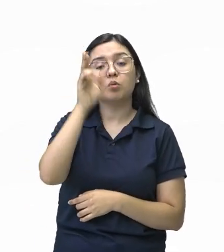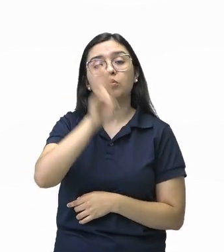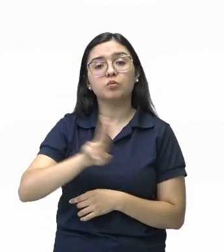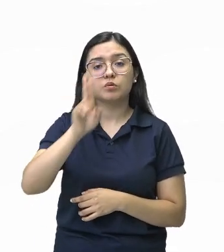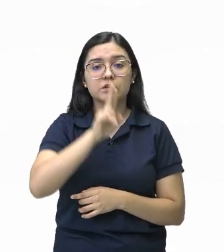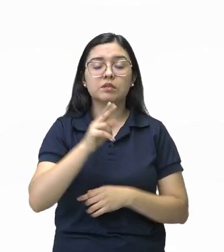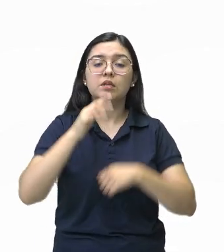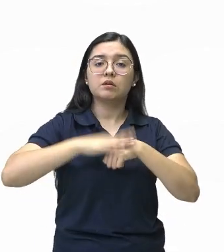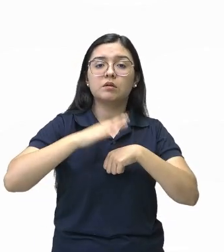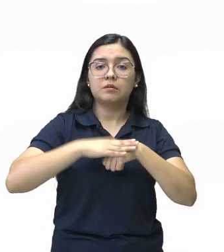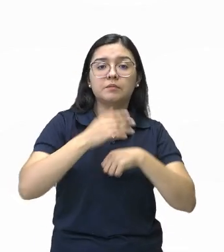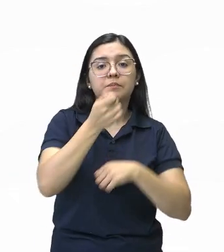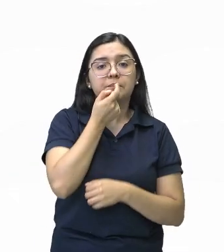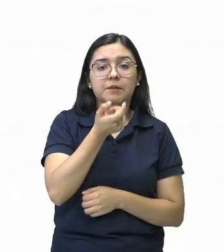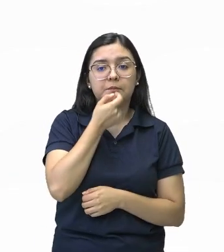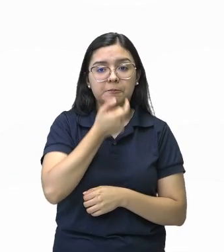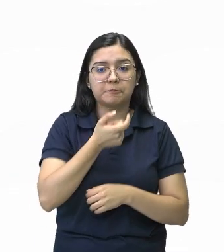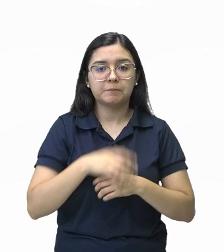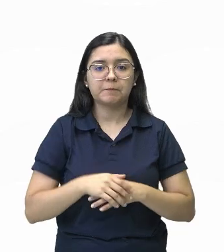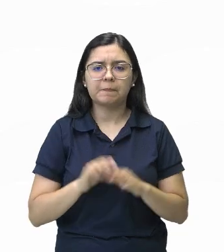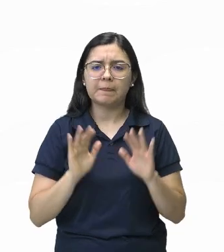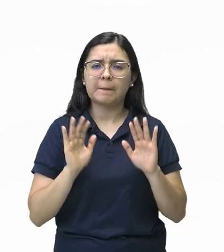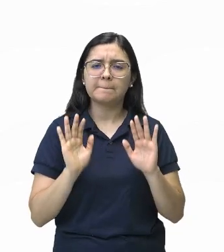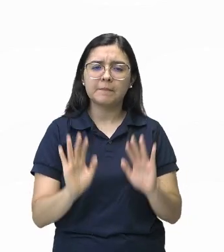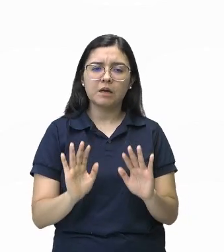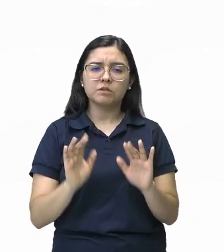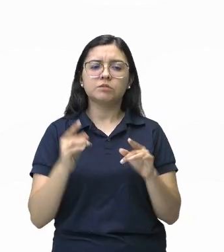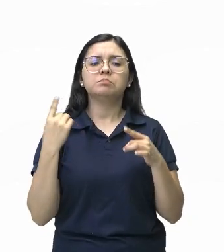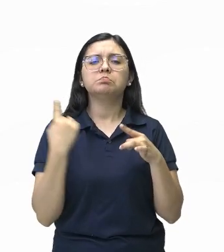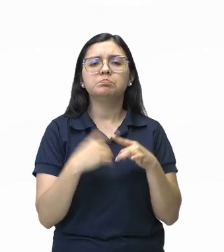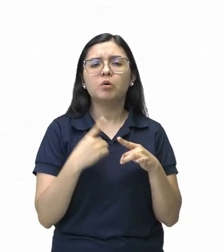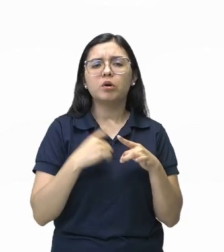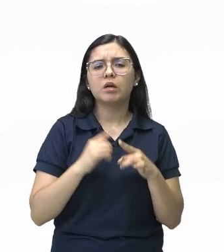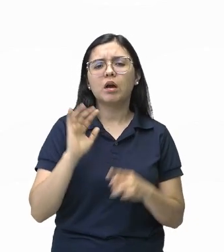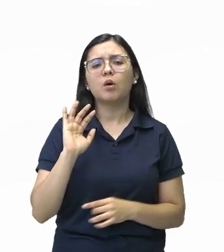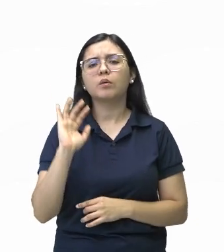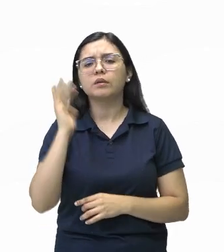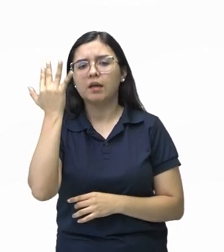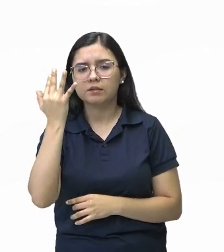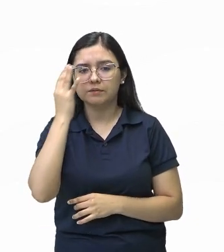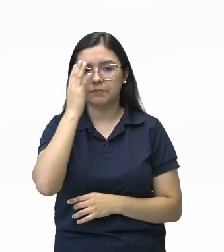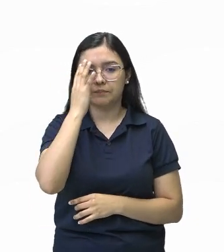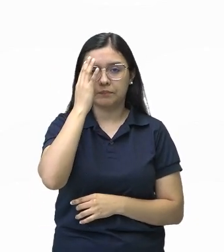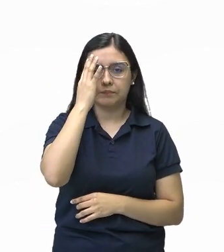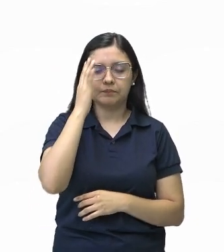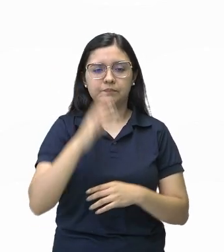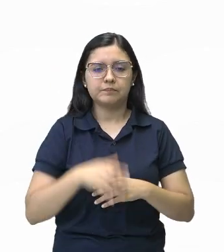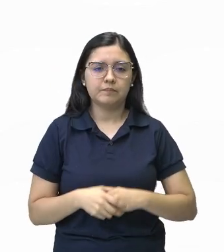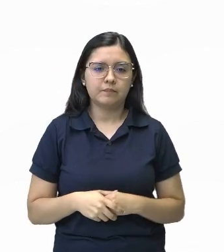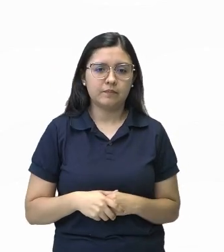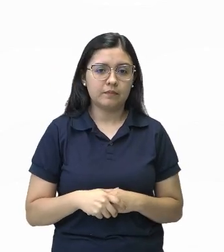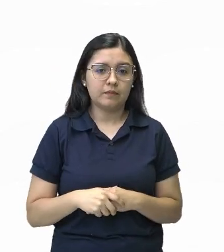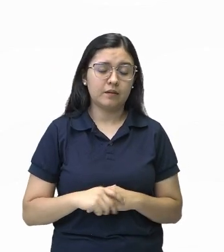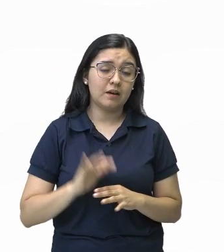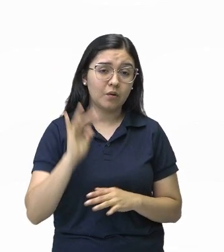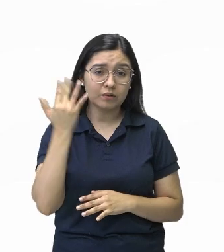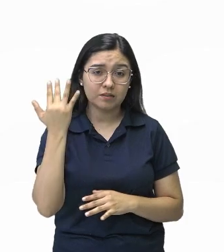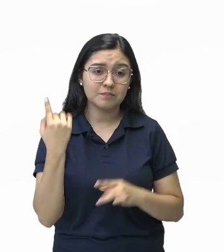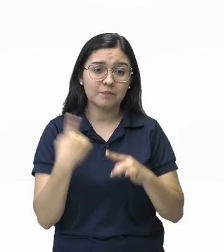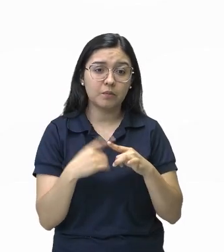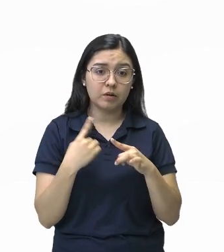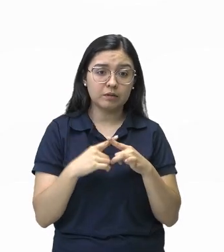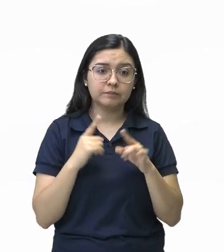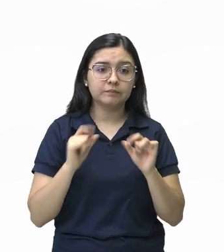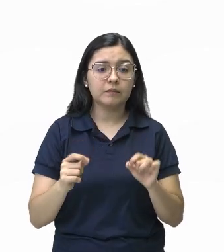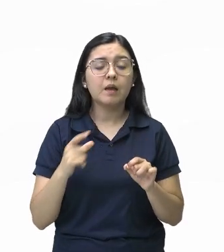fazendo uso da automedicação. Mas por que isso acontece, né? Acontece através